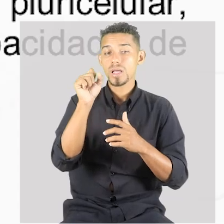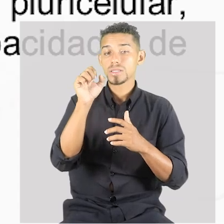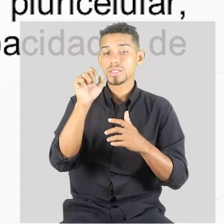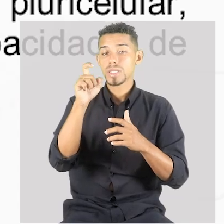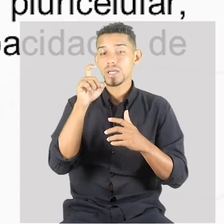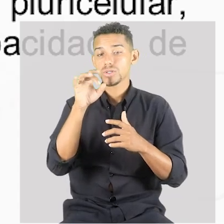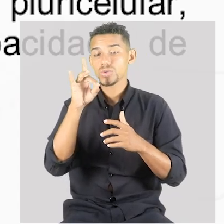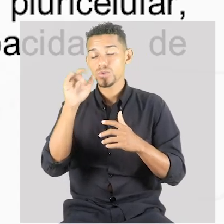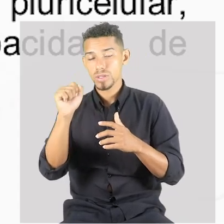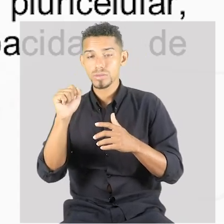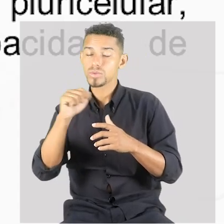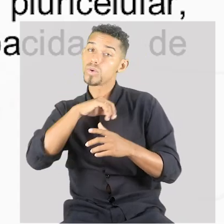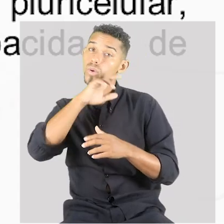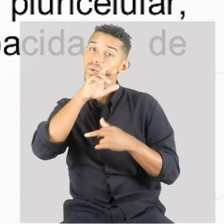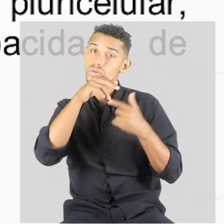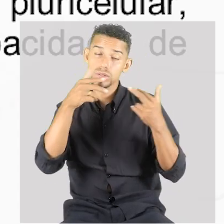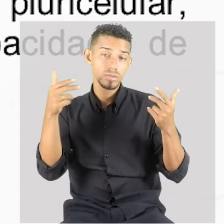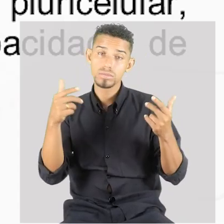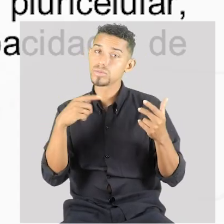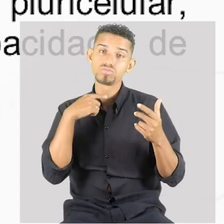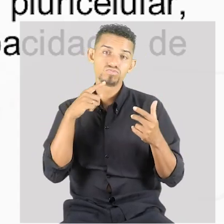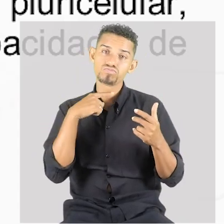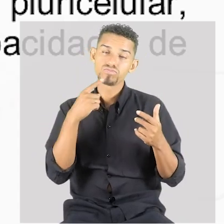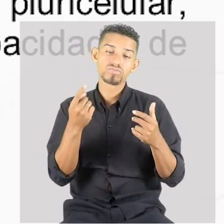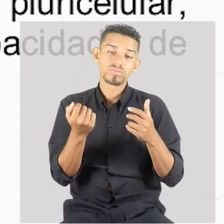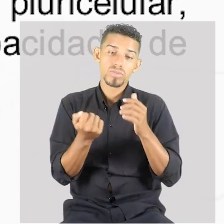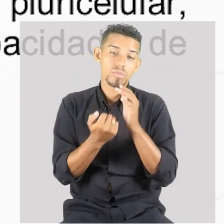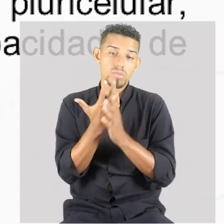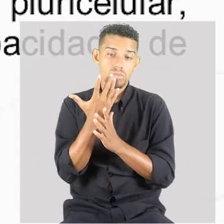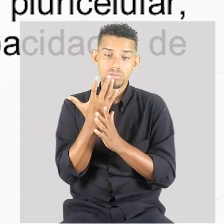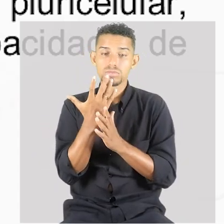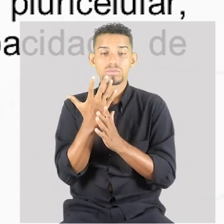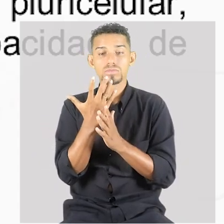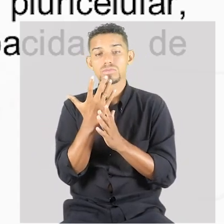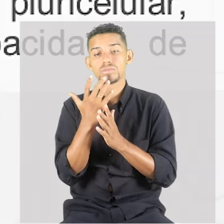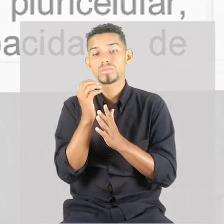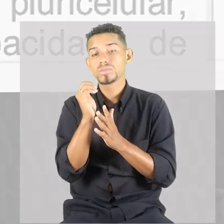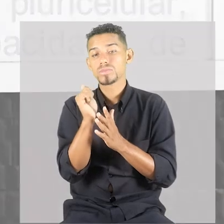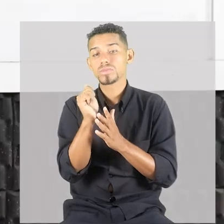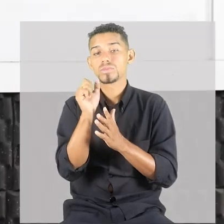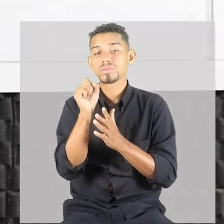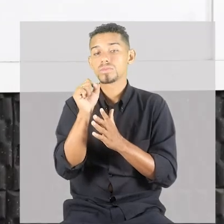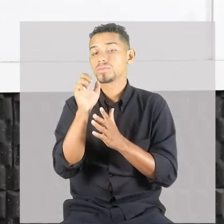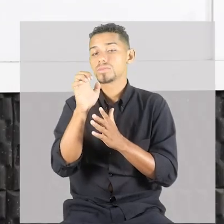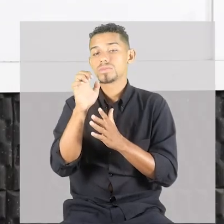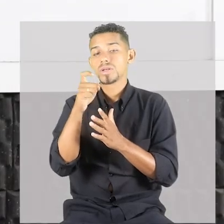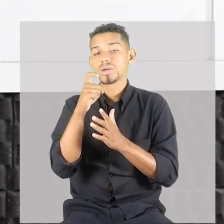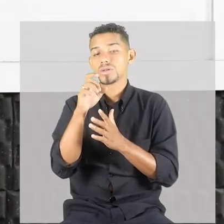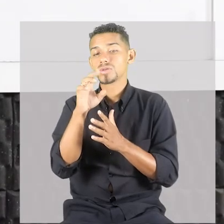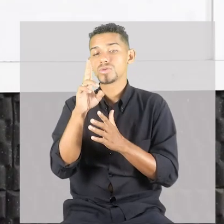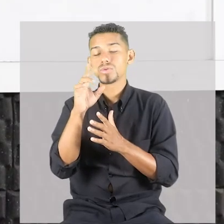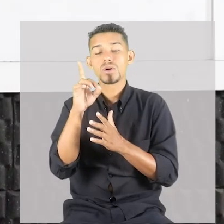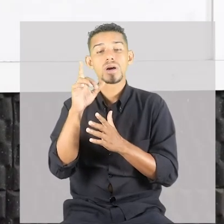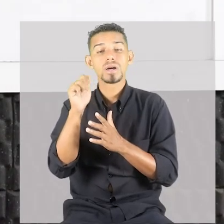sexuada. Nós, animais, a gente não faz, né, essa reprodução assexuada, não é o nosso, né,